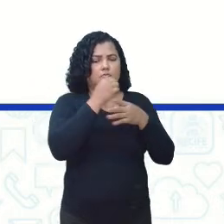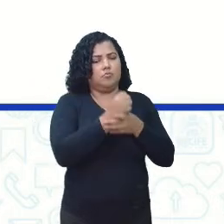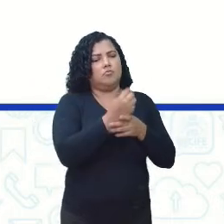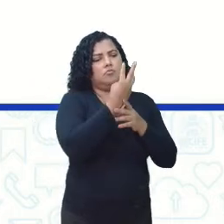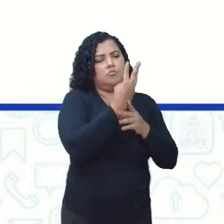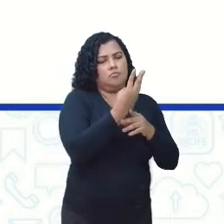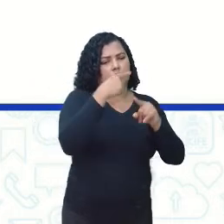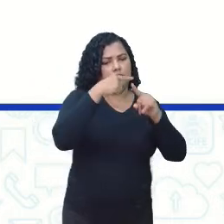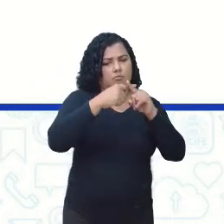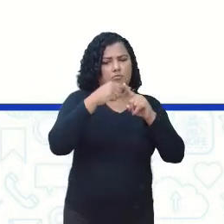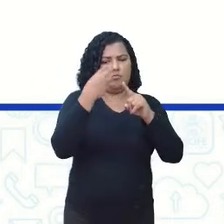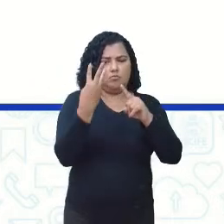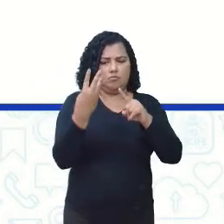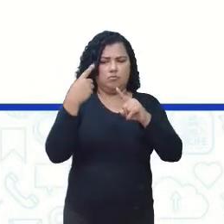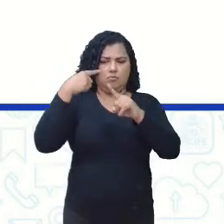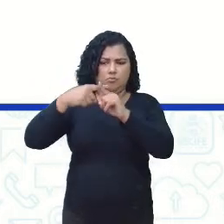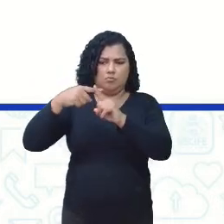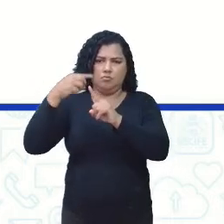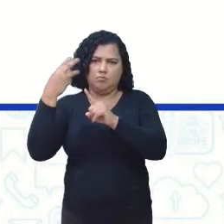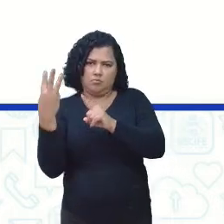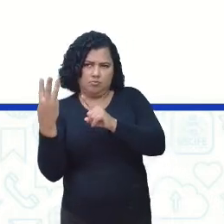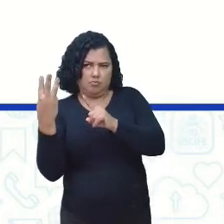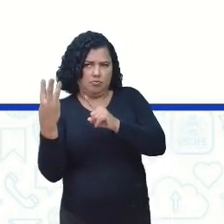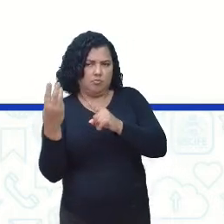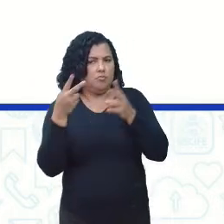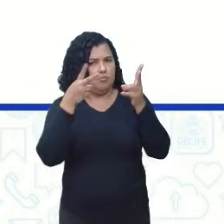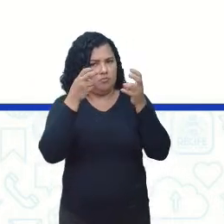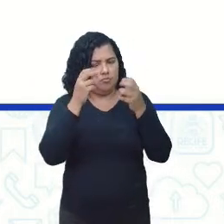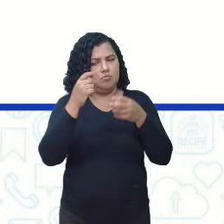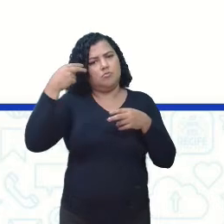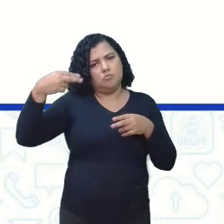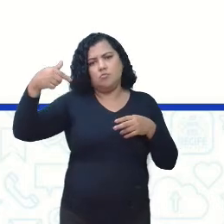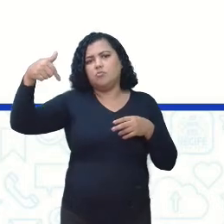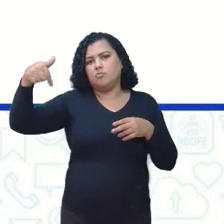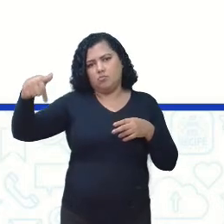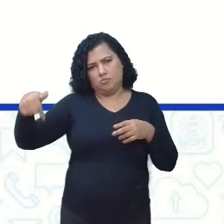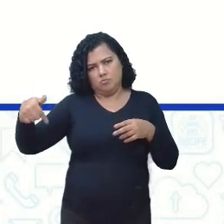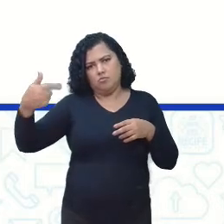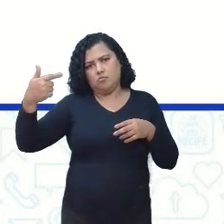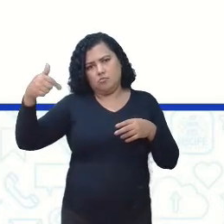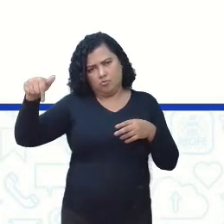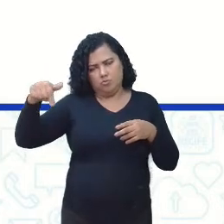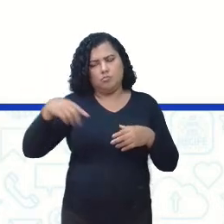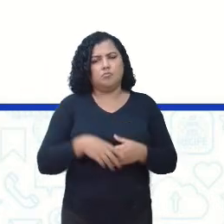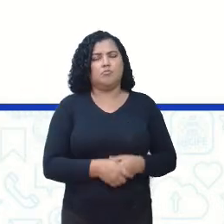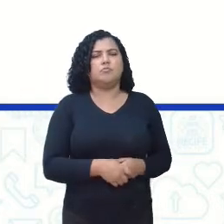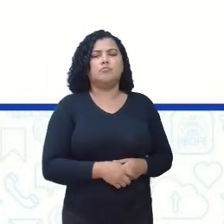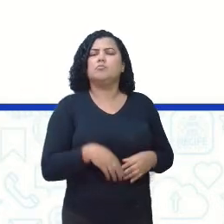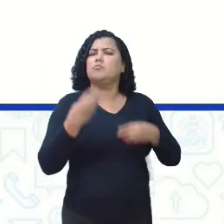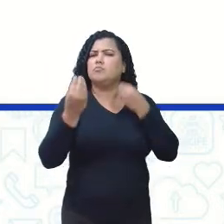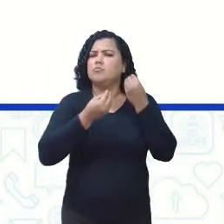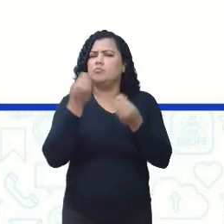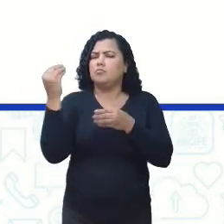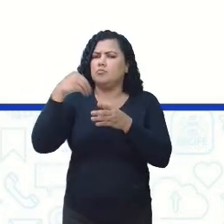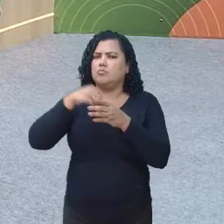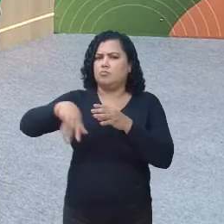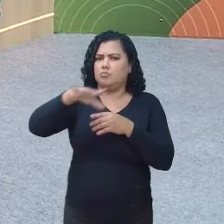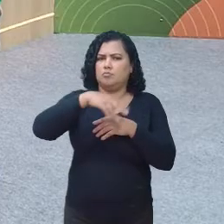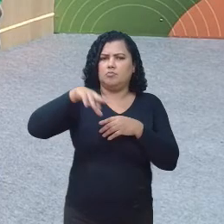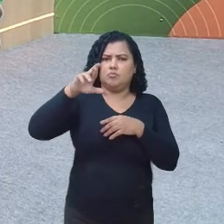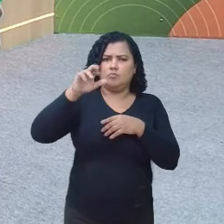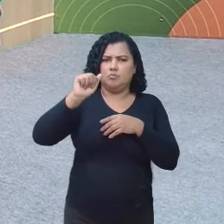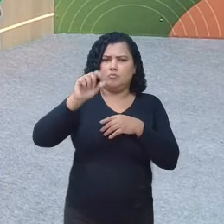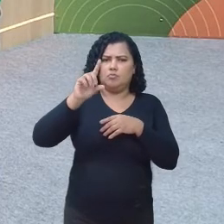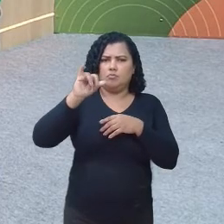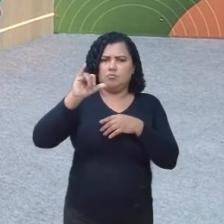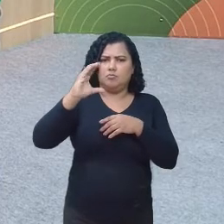como 3 com o expoente 3, e observe como é que eu represento isso na radiciação, ou seja, fazendo o contrário.